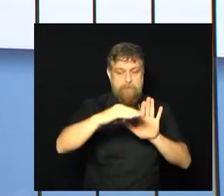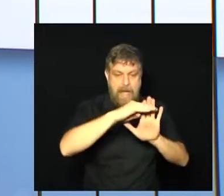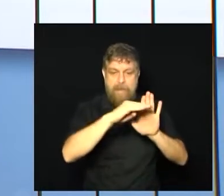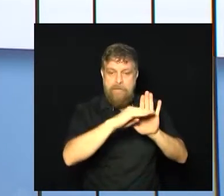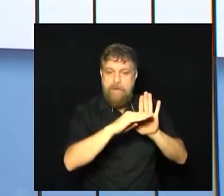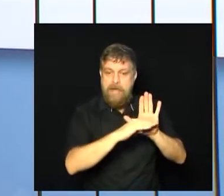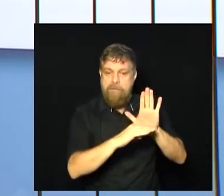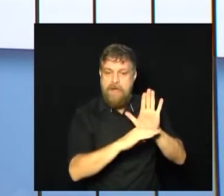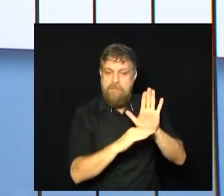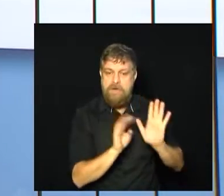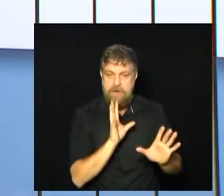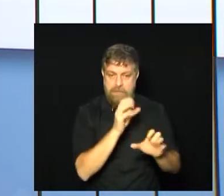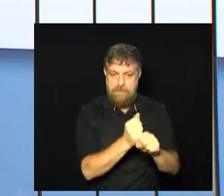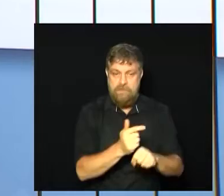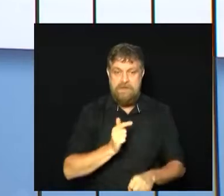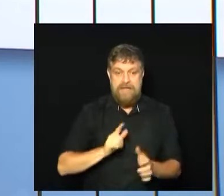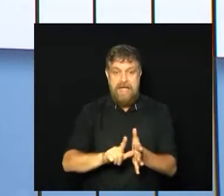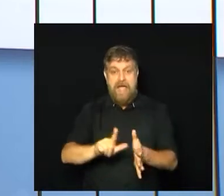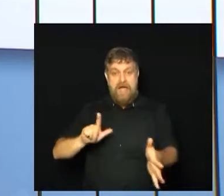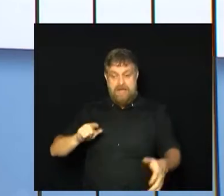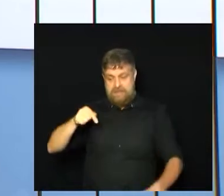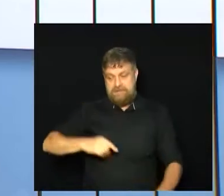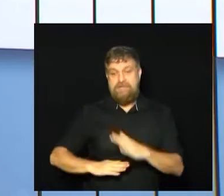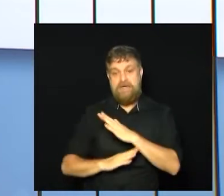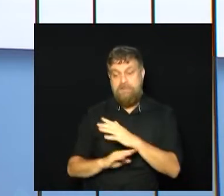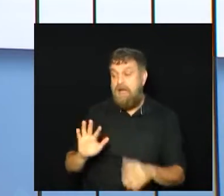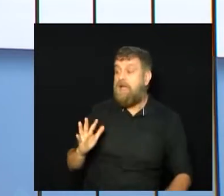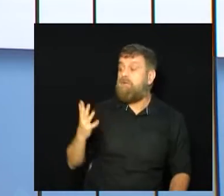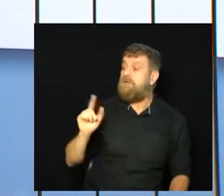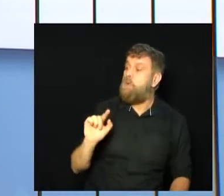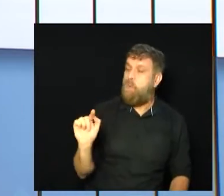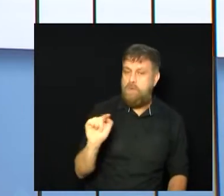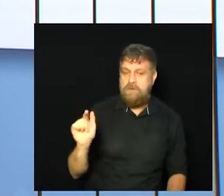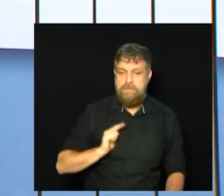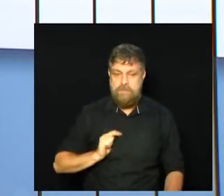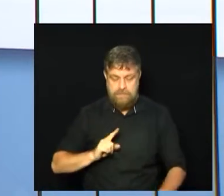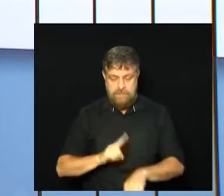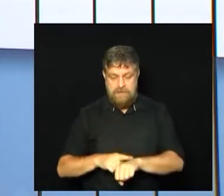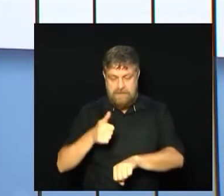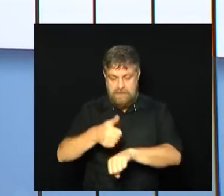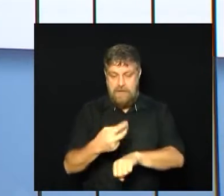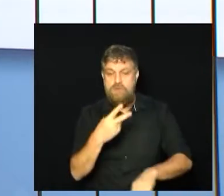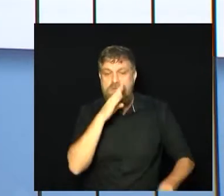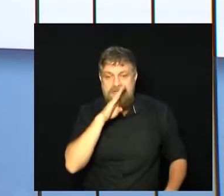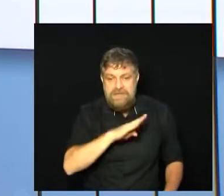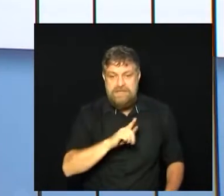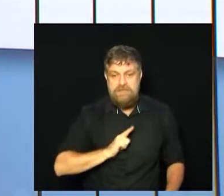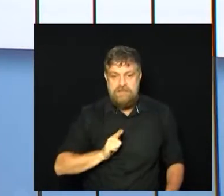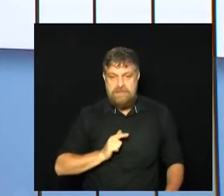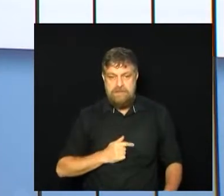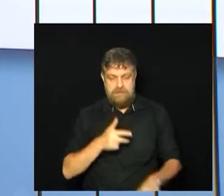da pauta. Mas tem evento antes disso aqui na Câmara hoje ainda. Olha, daqui a pouco, às 2 horas da tarde,